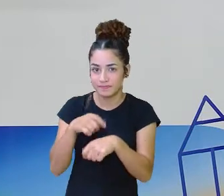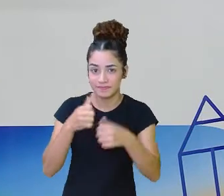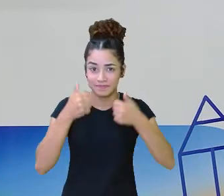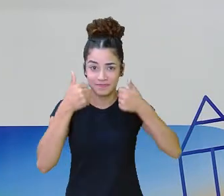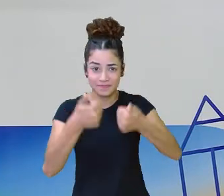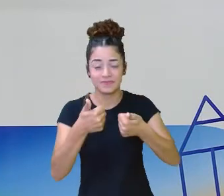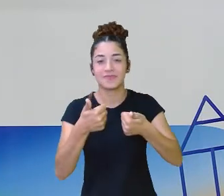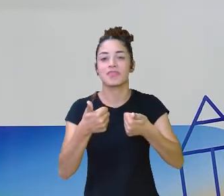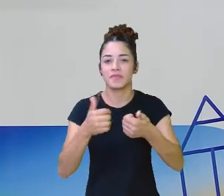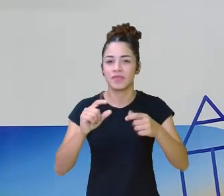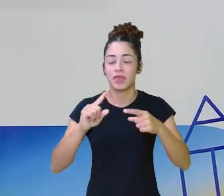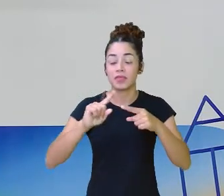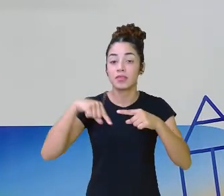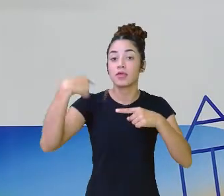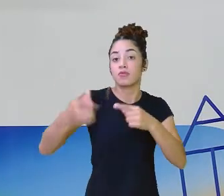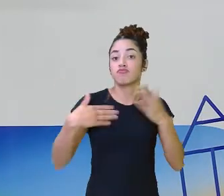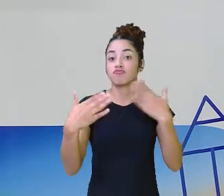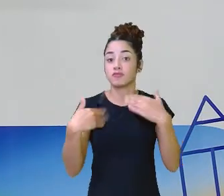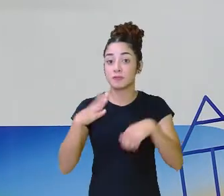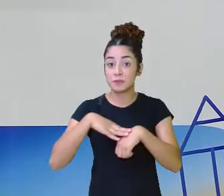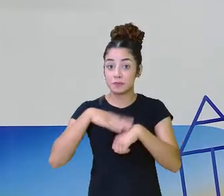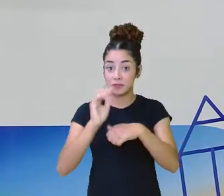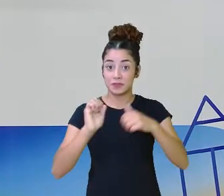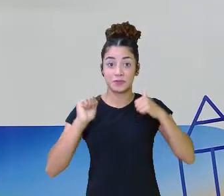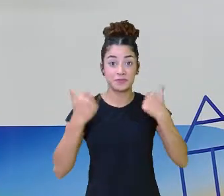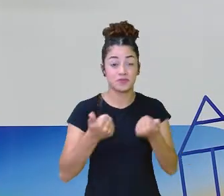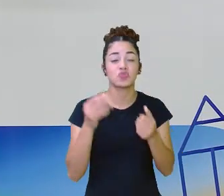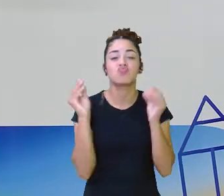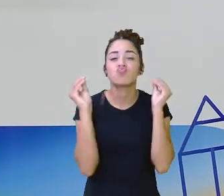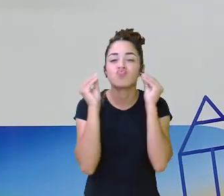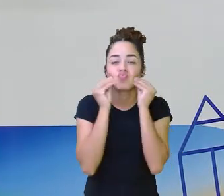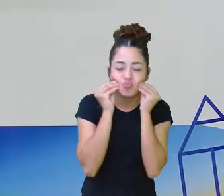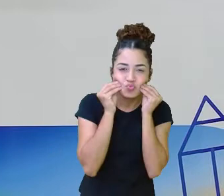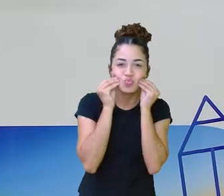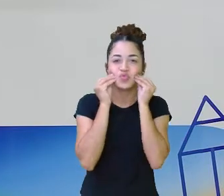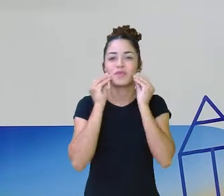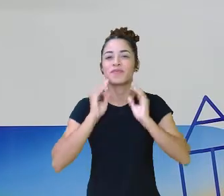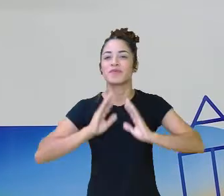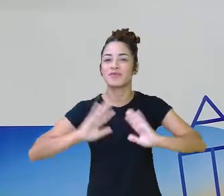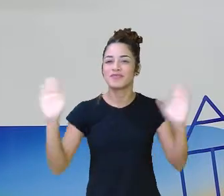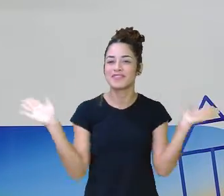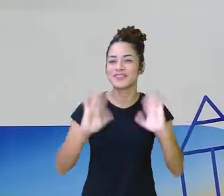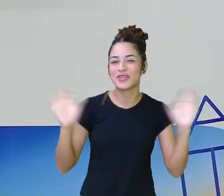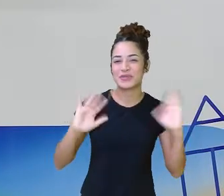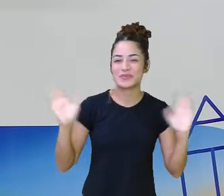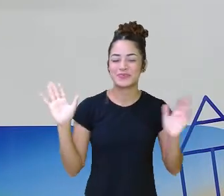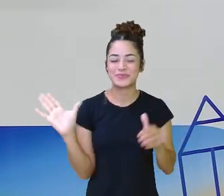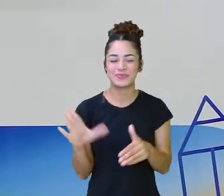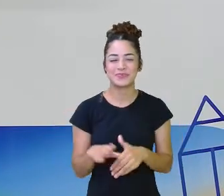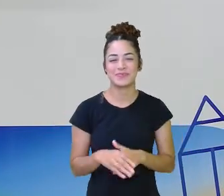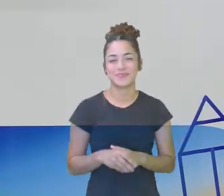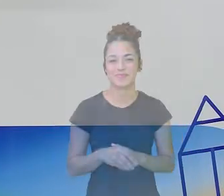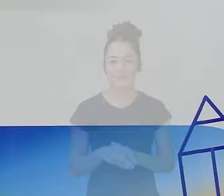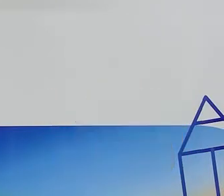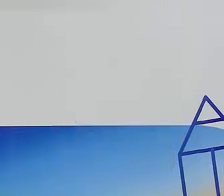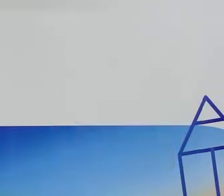vai conversando mais sobre esse assunto nas próximas aulas. Então, ó, um beijo grande para vocês e até mais.